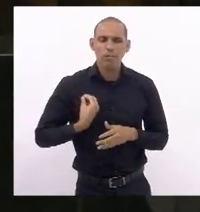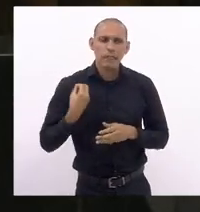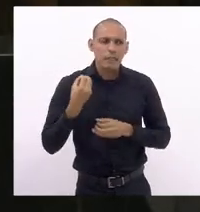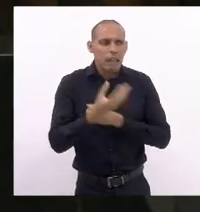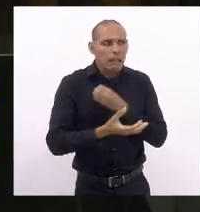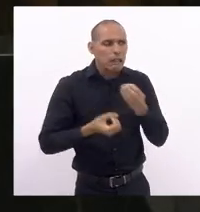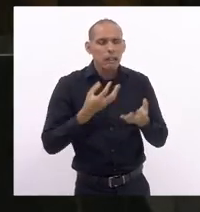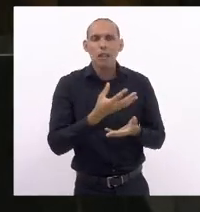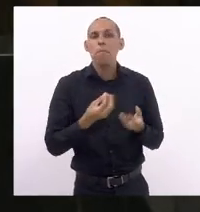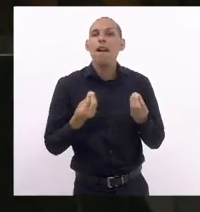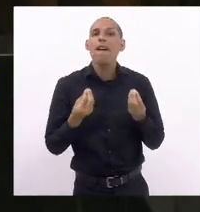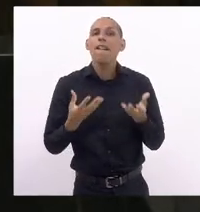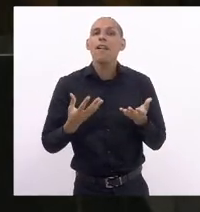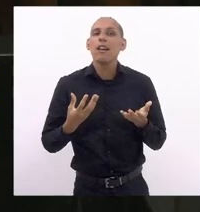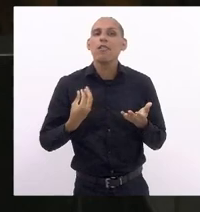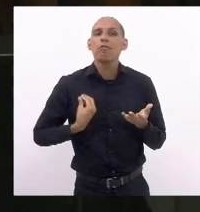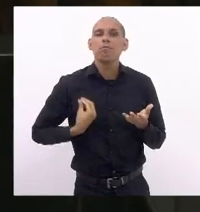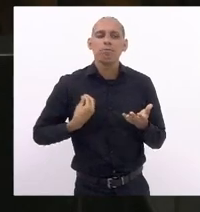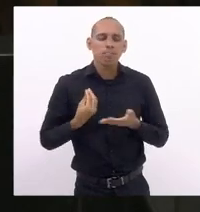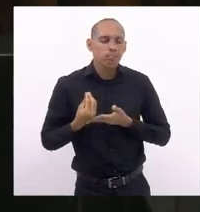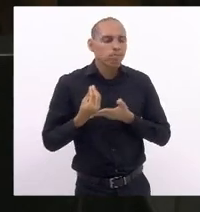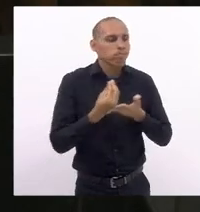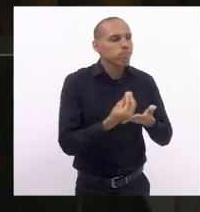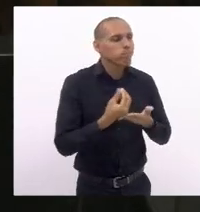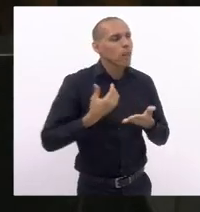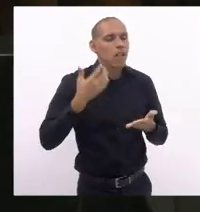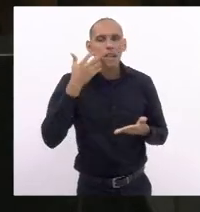outras pessoas. Aqui percebo